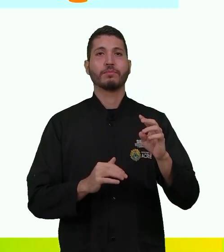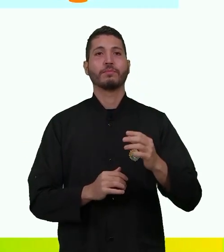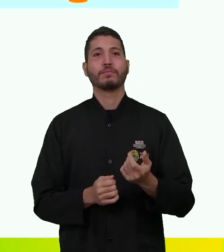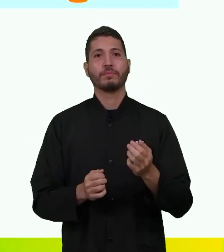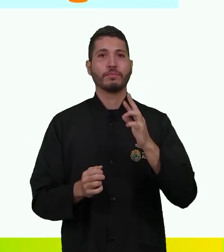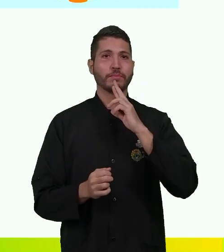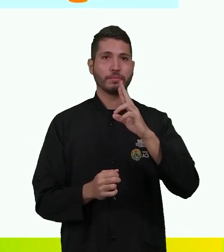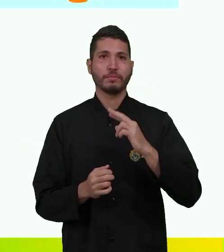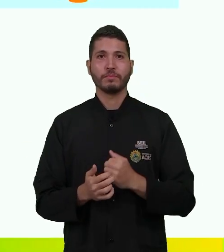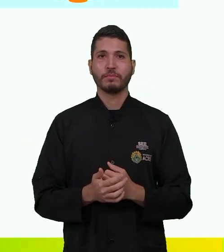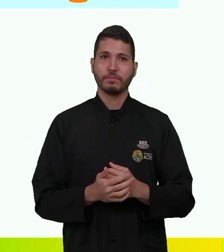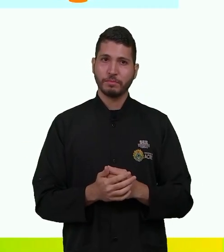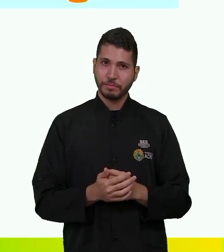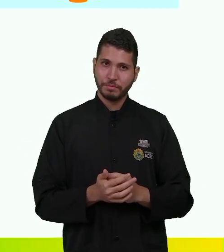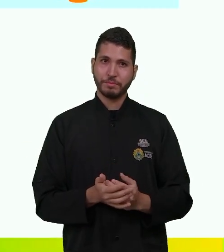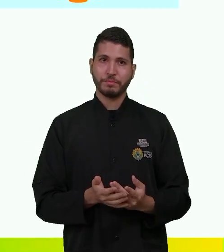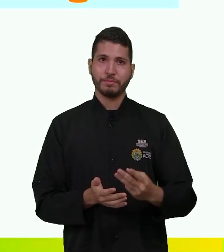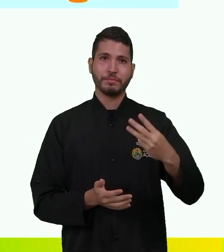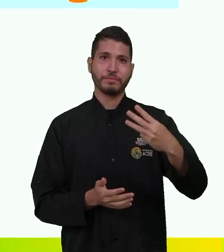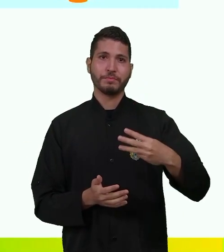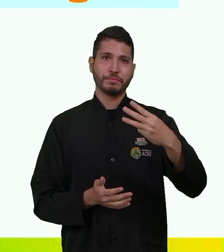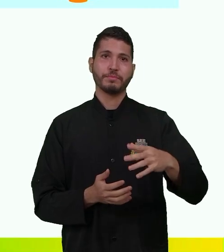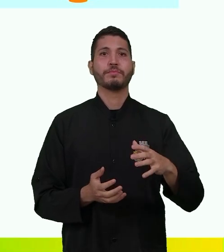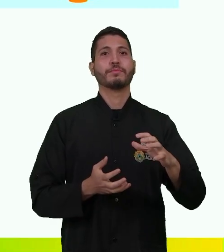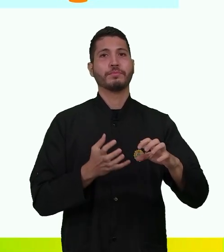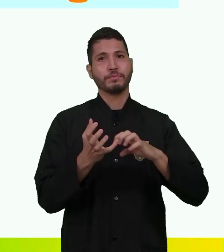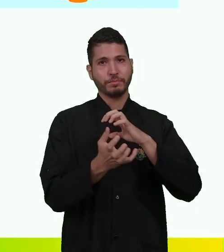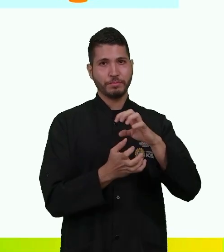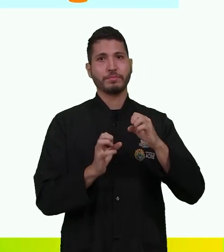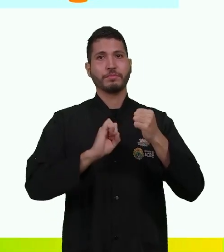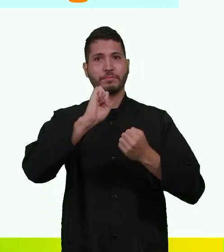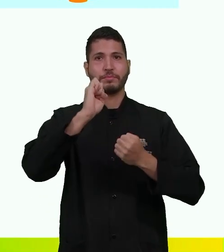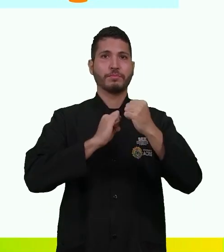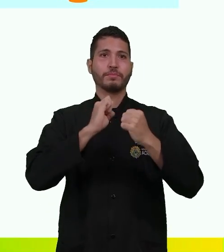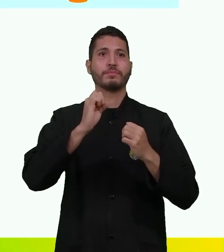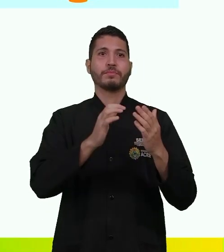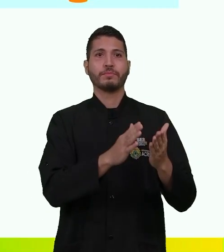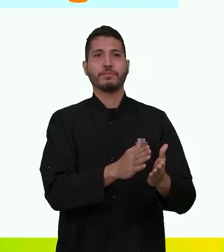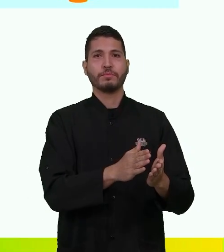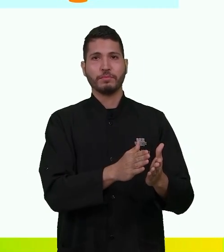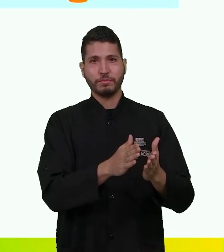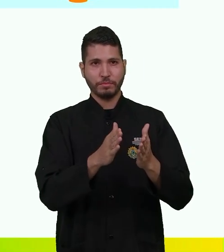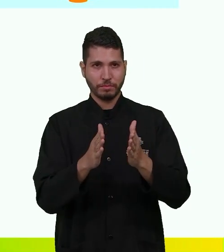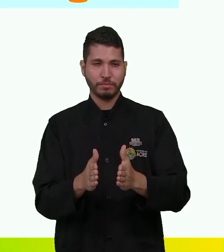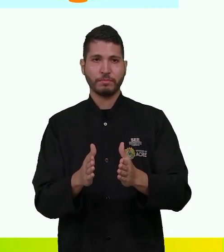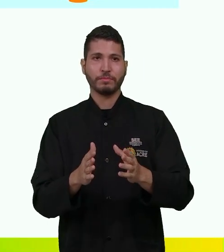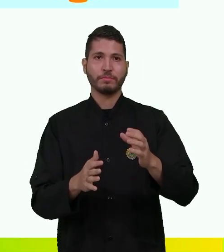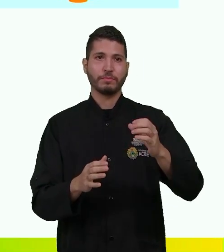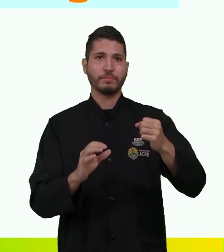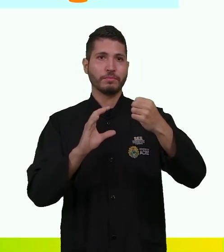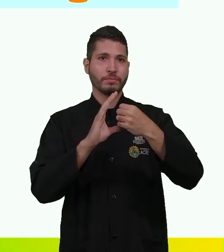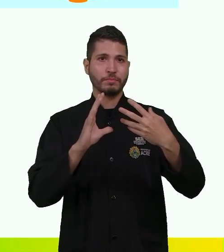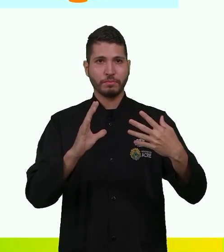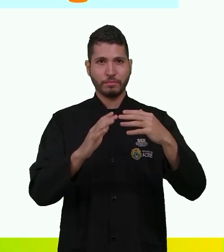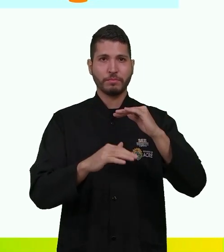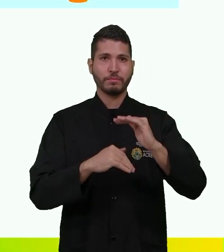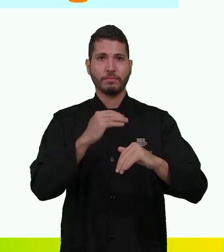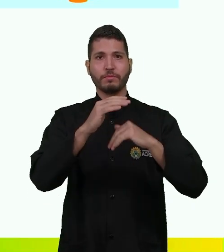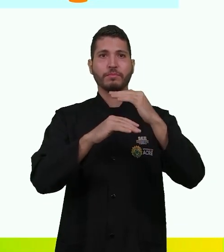A terceira Revolução Industrial, etapa característica do avanço da industrialização, foi marcada